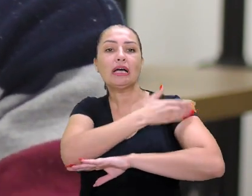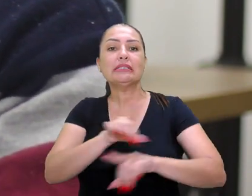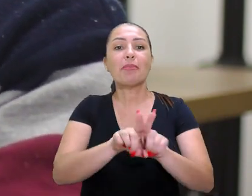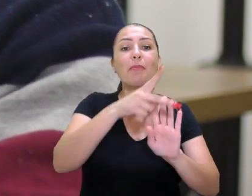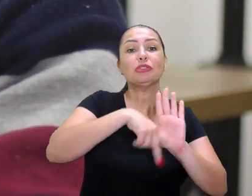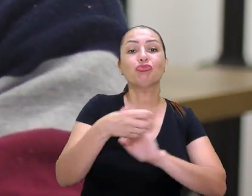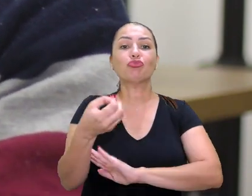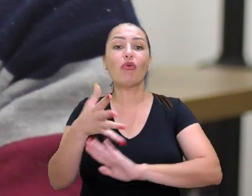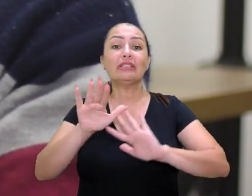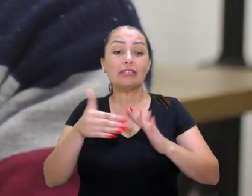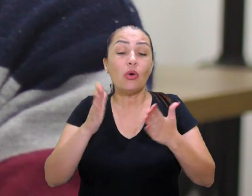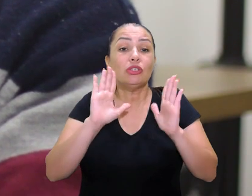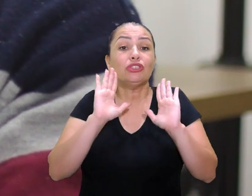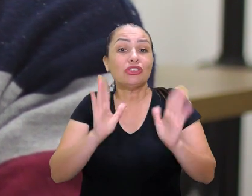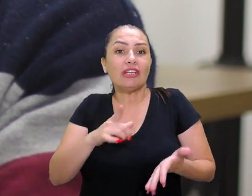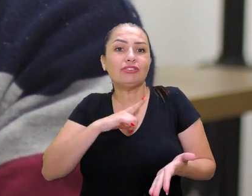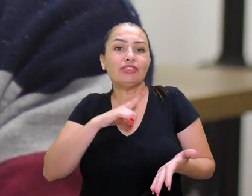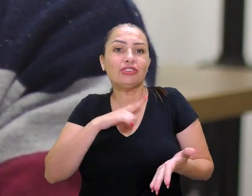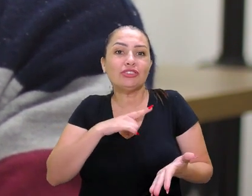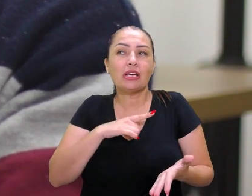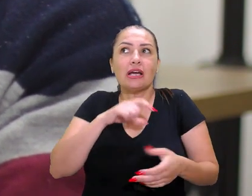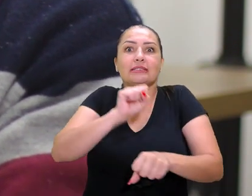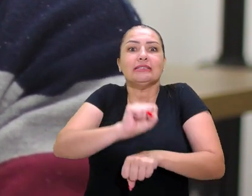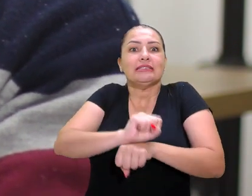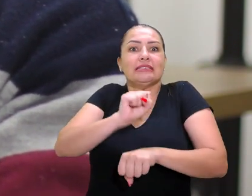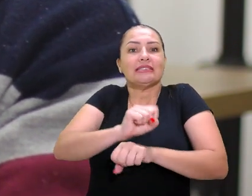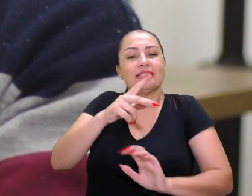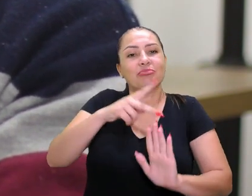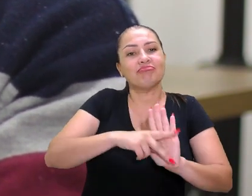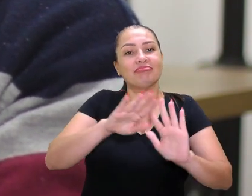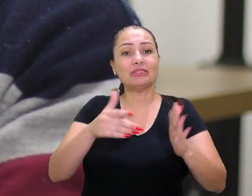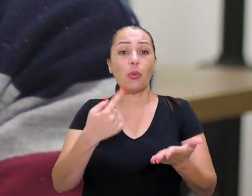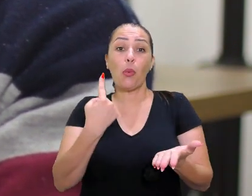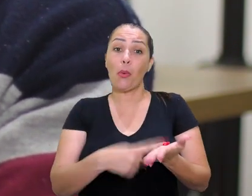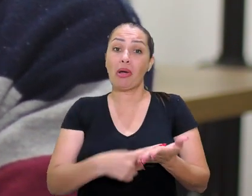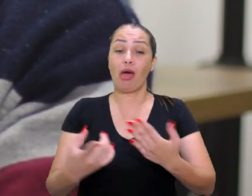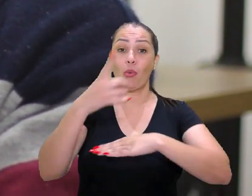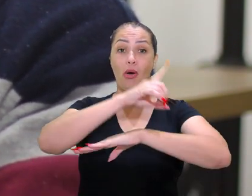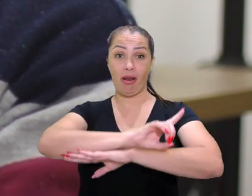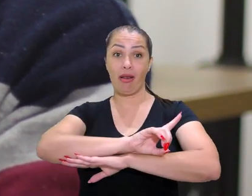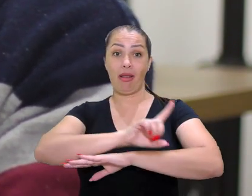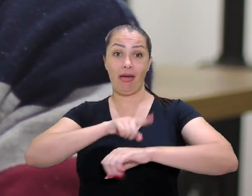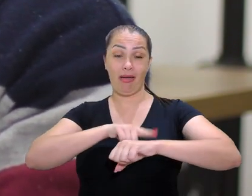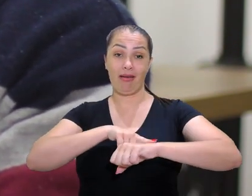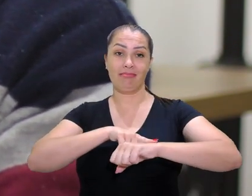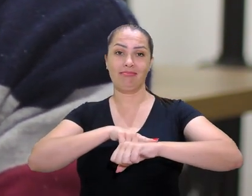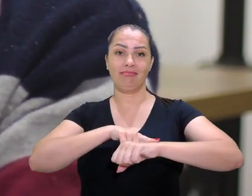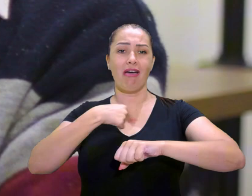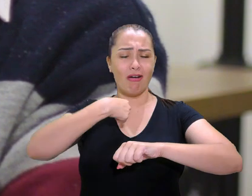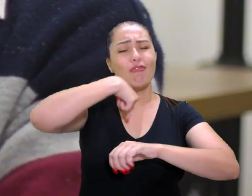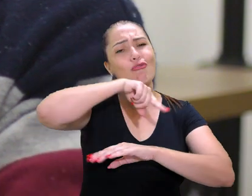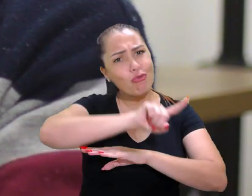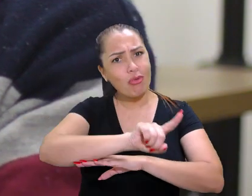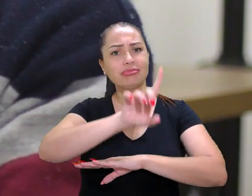estava criando essa expectativa do projeto. Daí me marcaram um horário, um dia, e eu fui nesse horário,